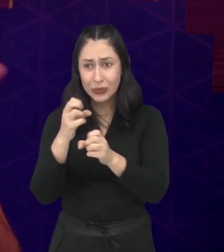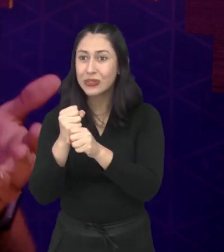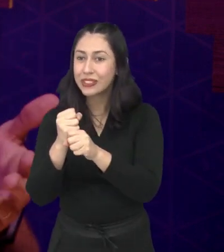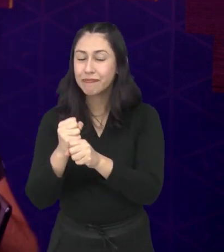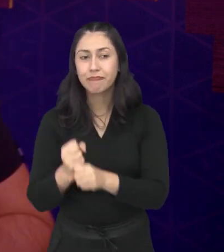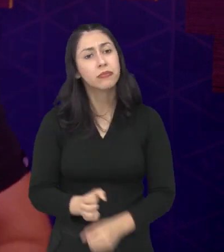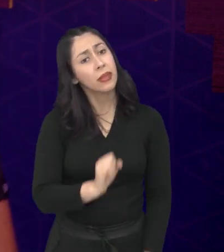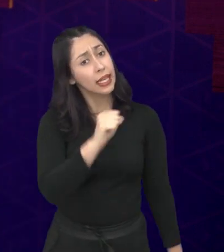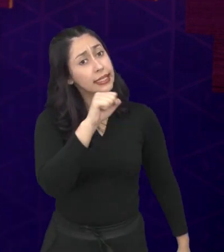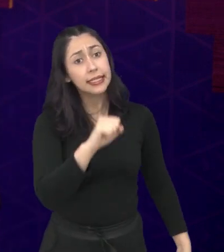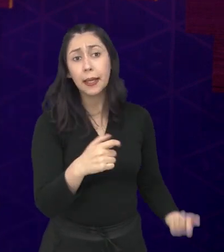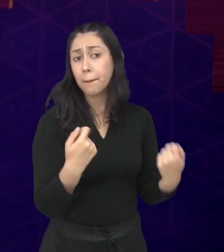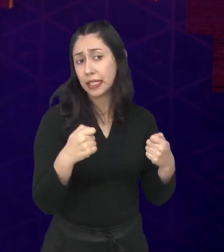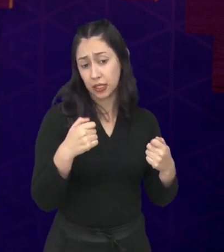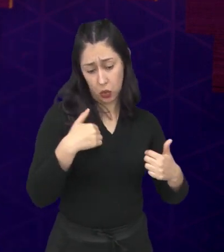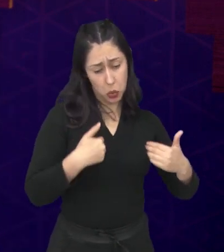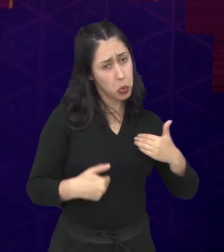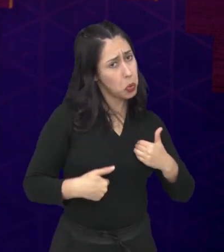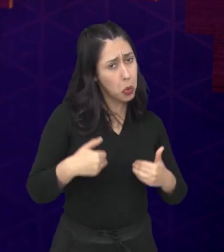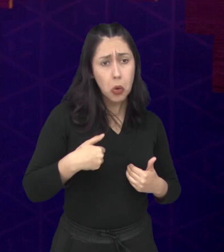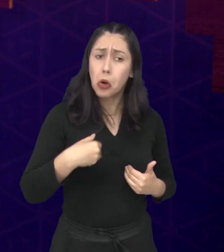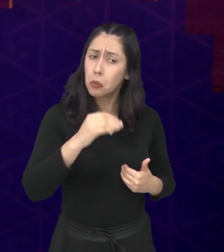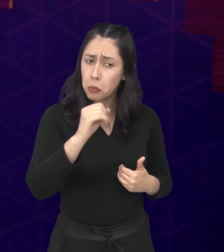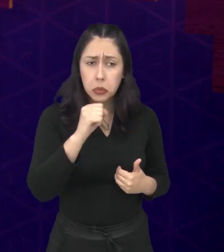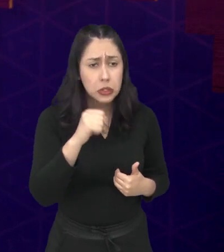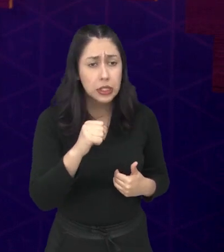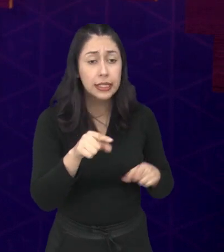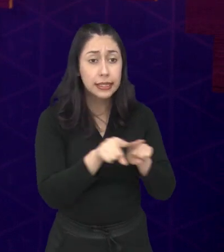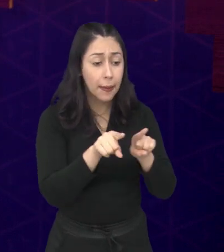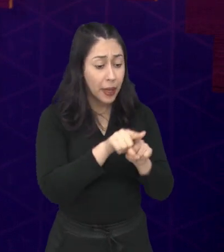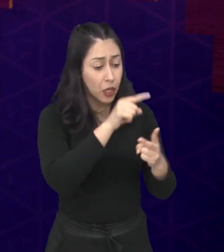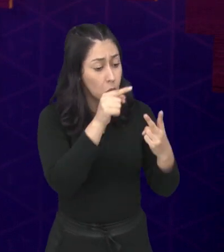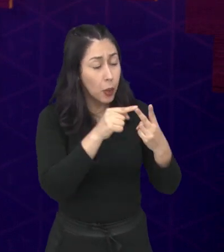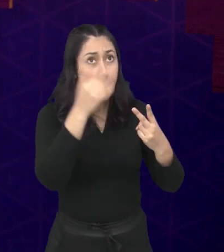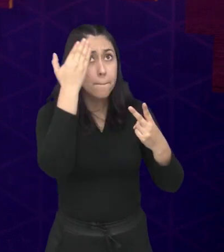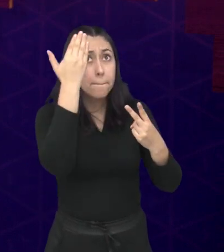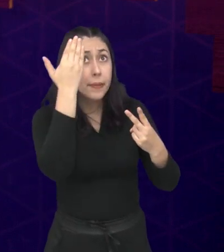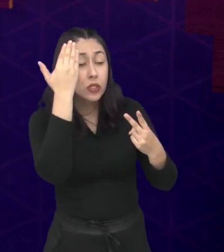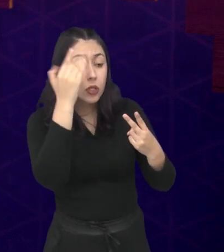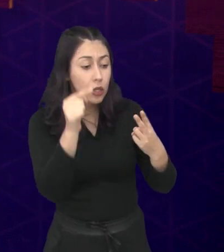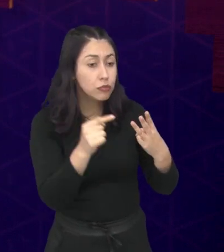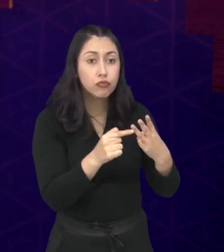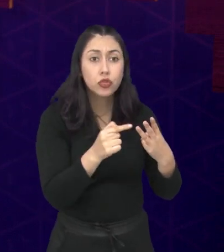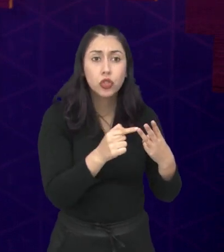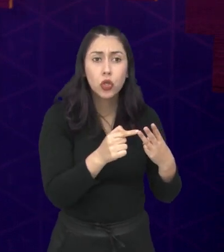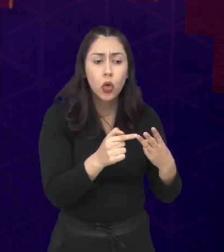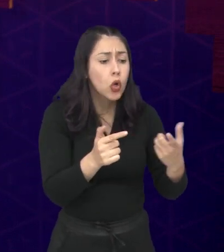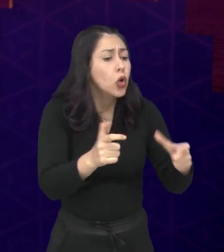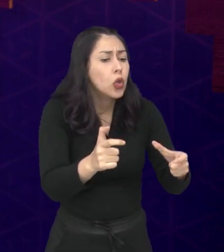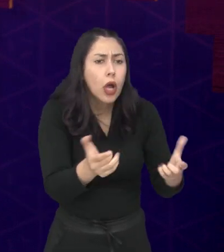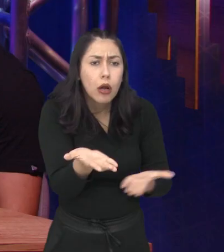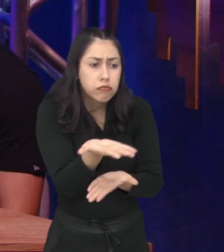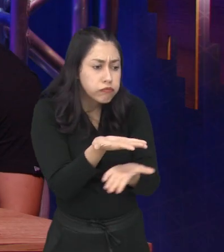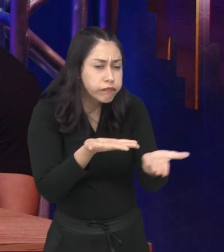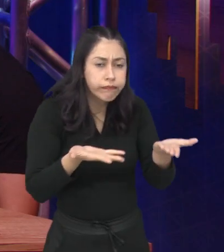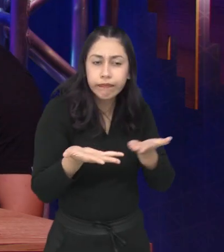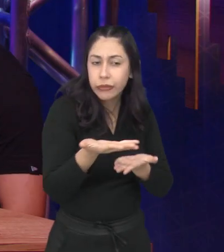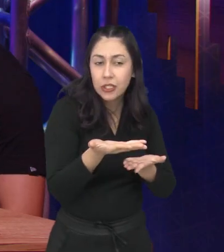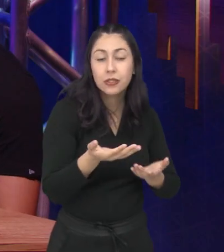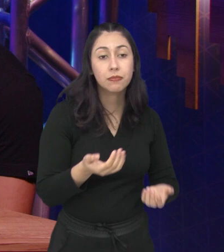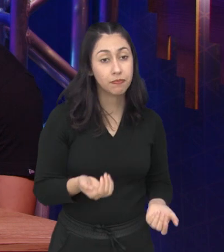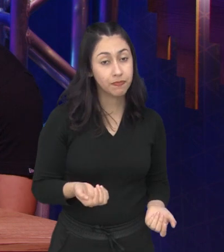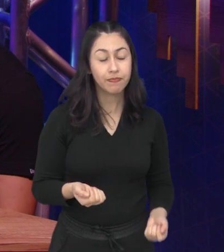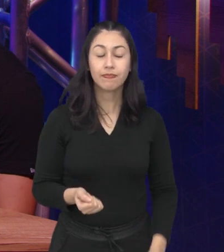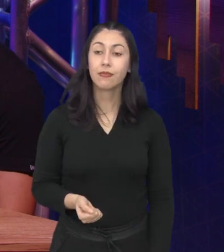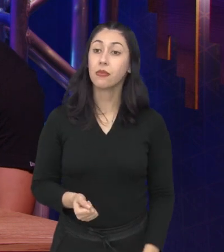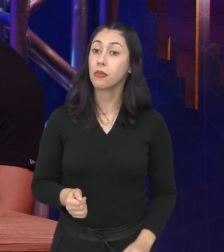social, né? Exato. Depende da sua questão genética, depende do seu psicológico e depende do ambiente em que você está inserido,